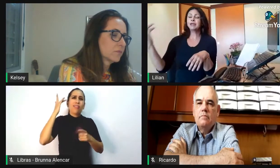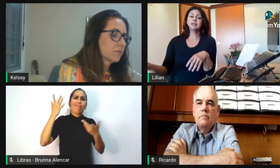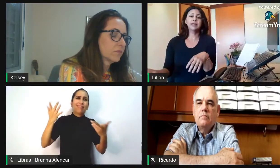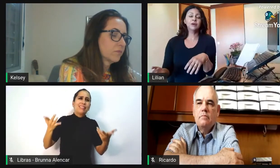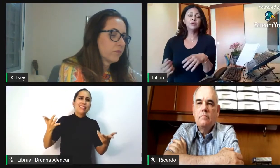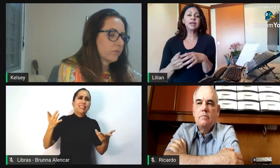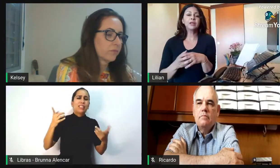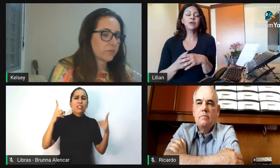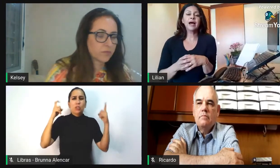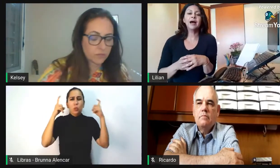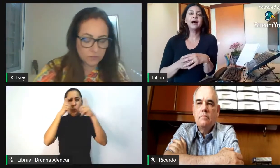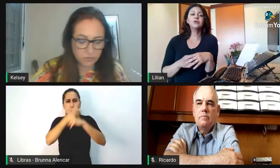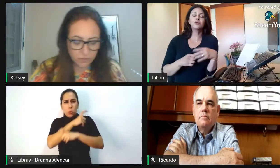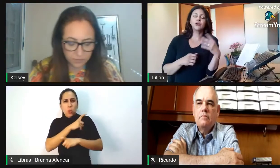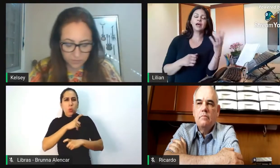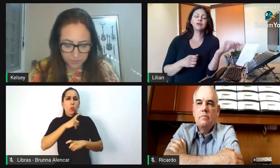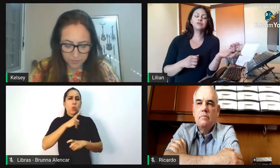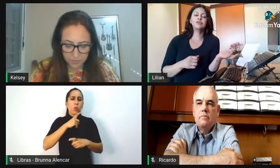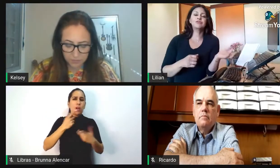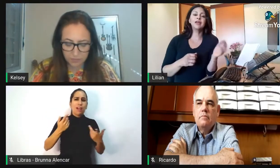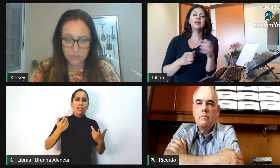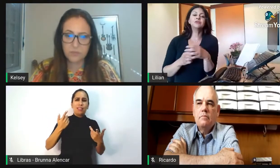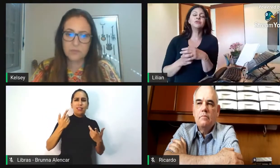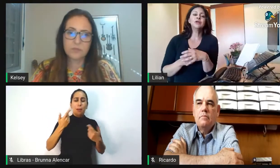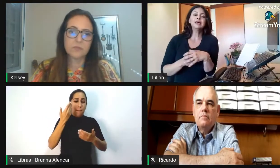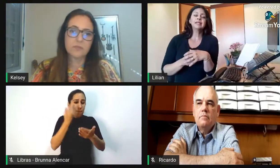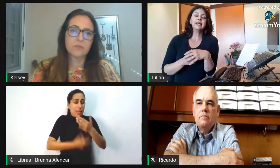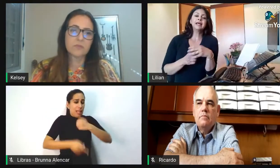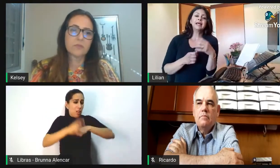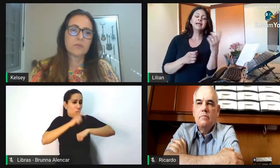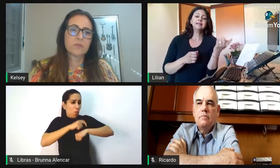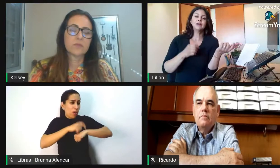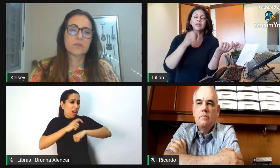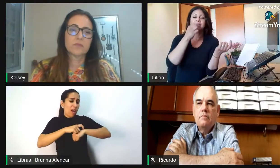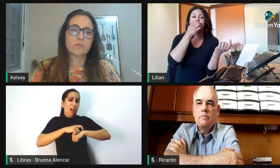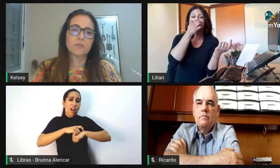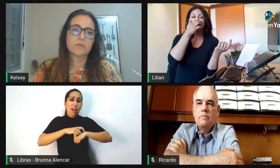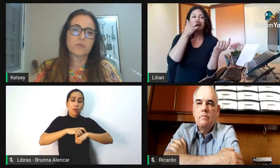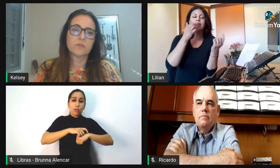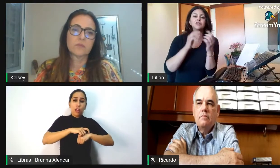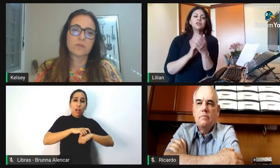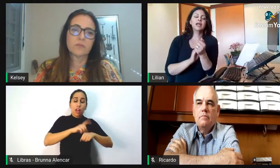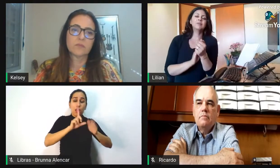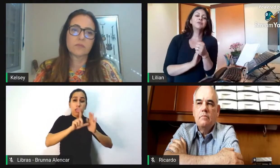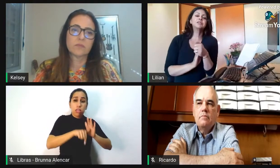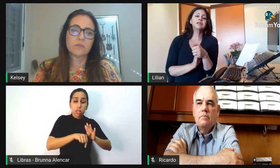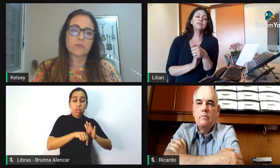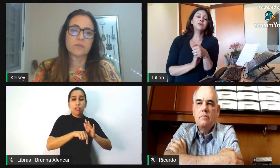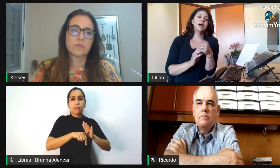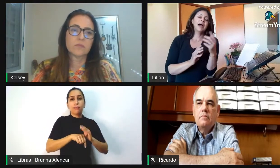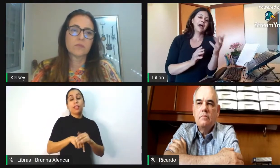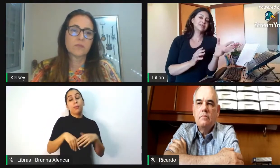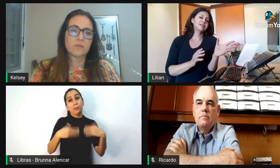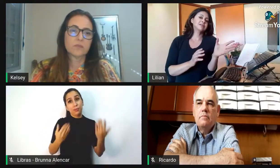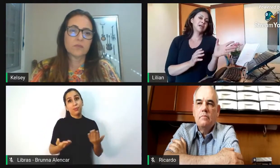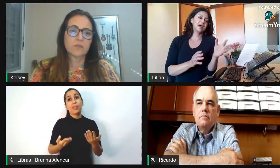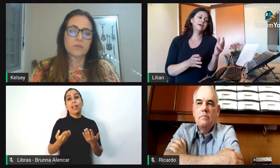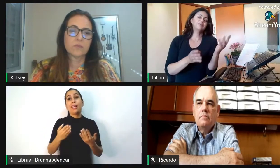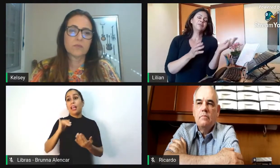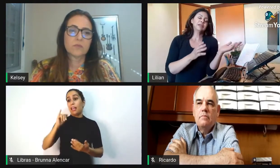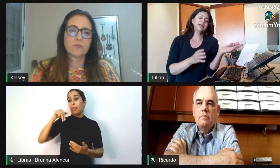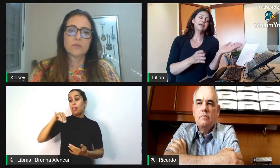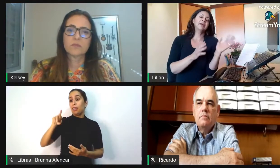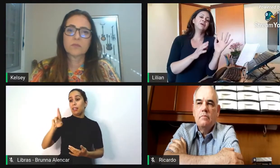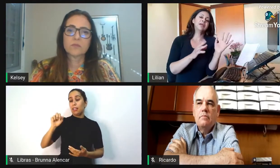ele perdeu aquele horário, no horário feito, né? Então, na intranet é possível